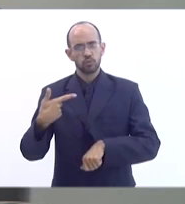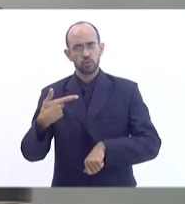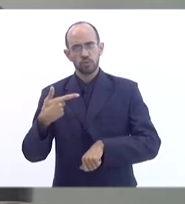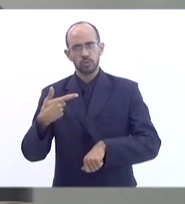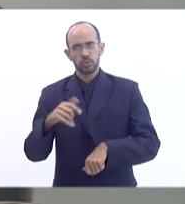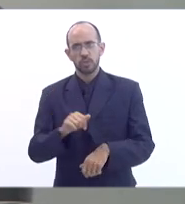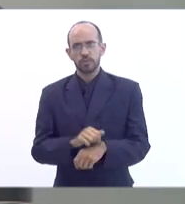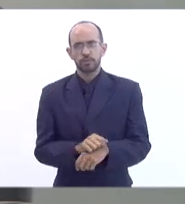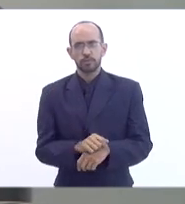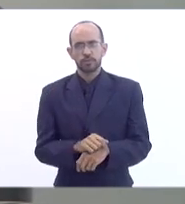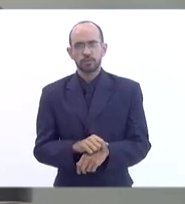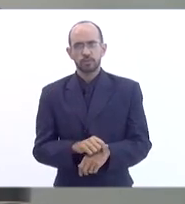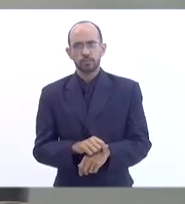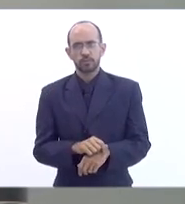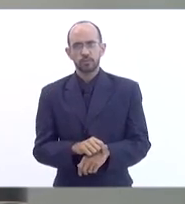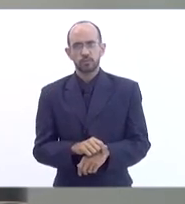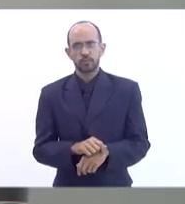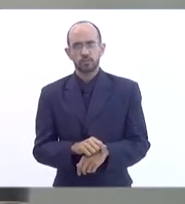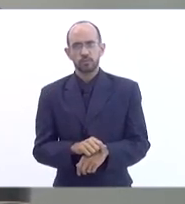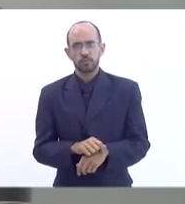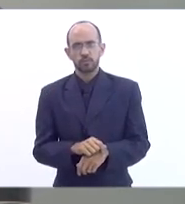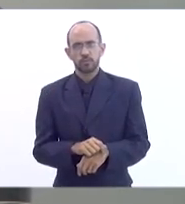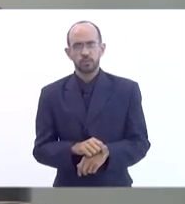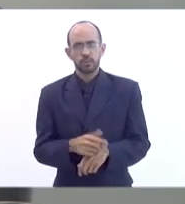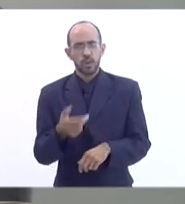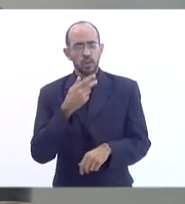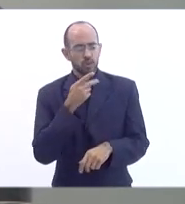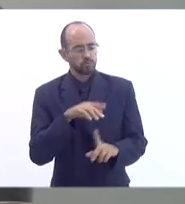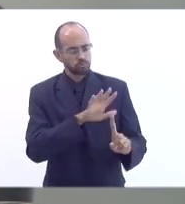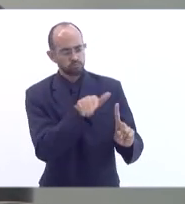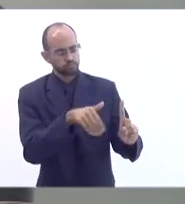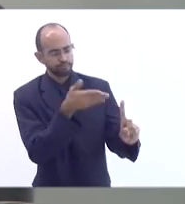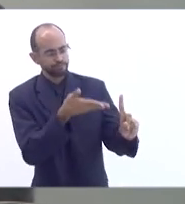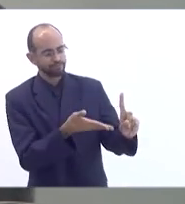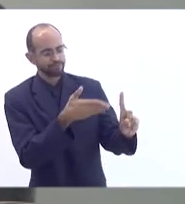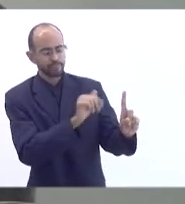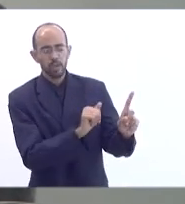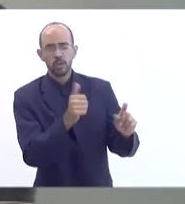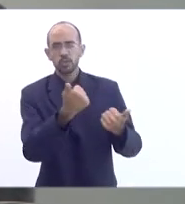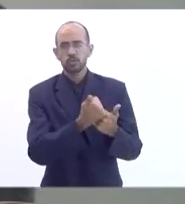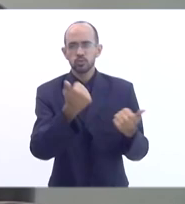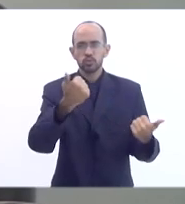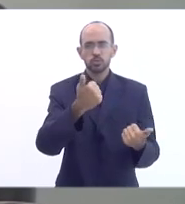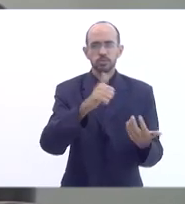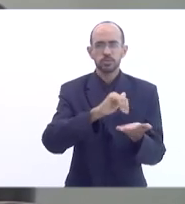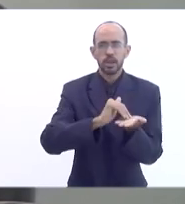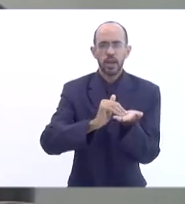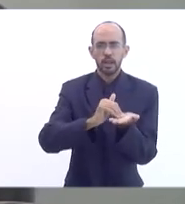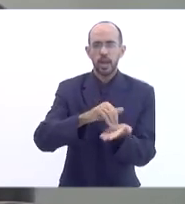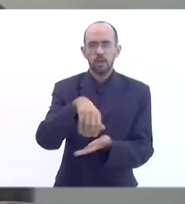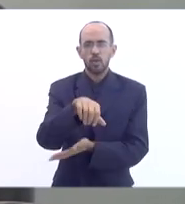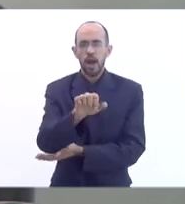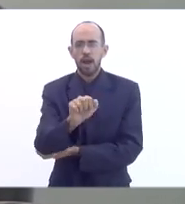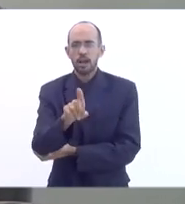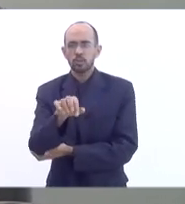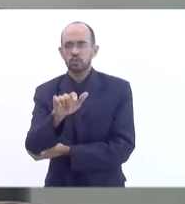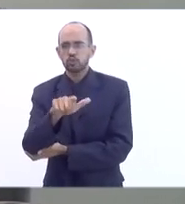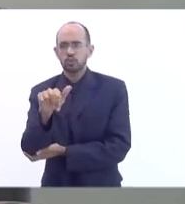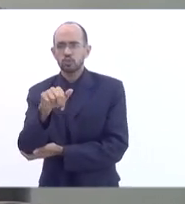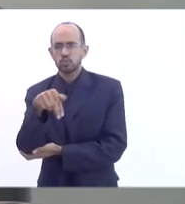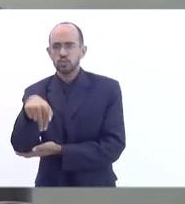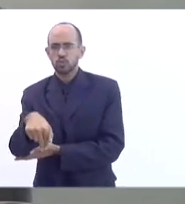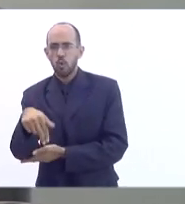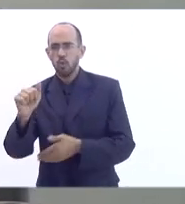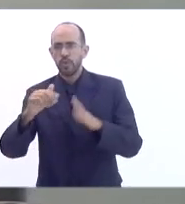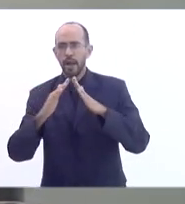menção especial a secretaria da casa civil sobretudo ao subsecretário Adilson E tem sido um grande parceiro